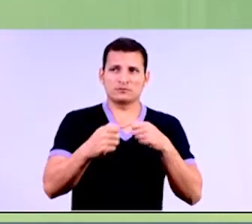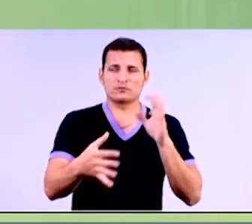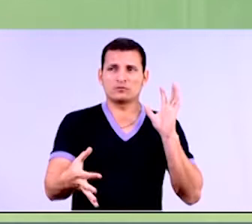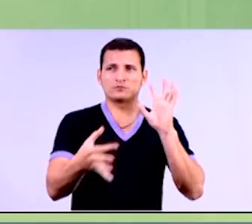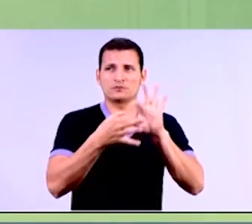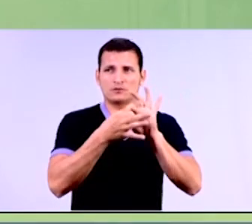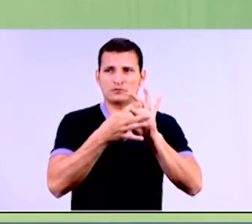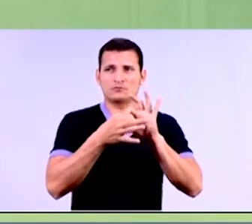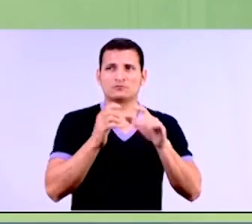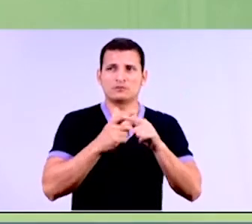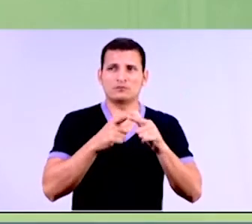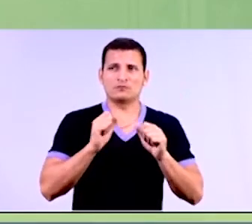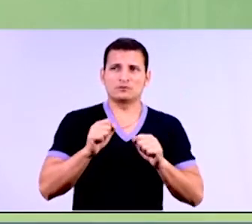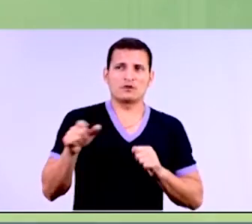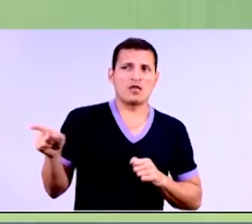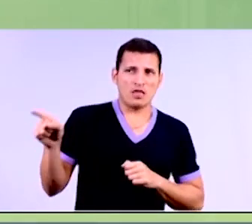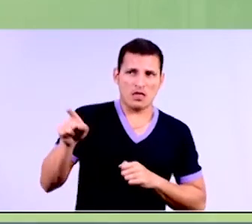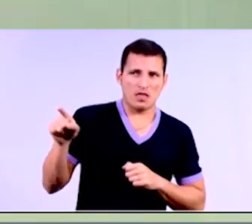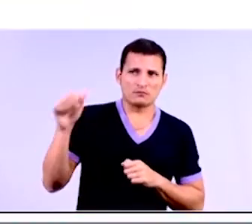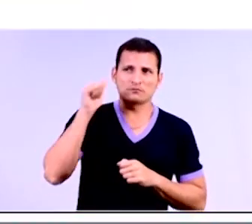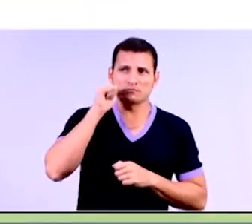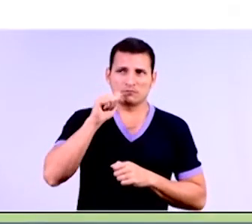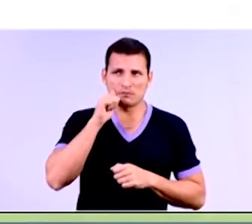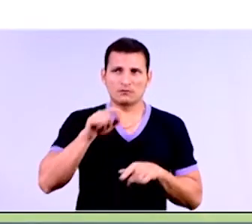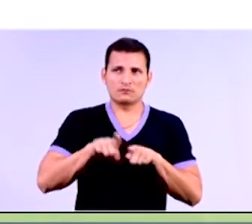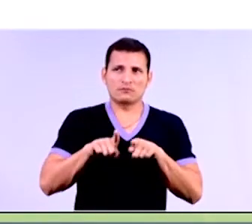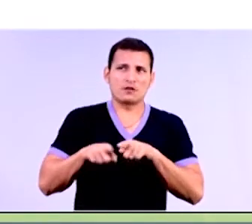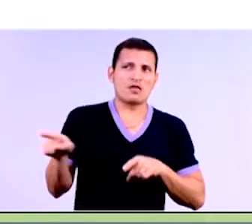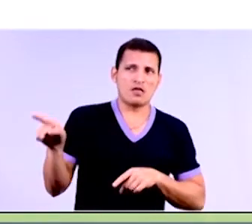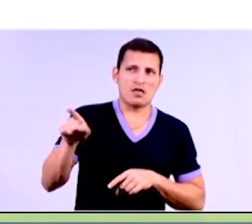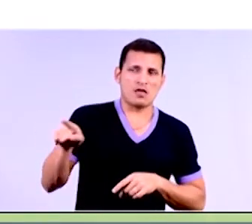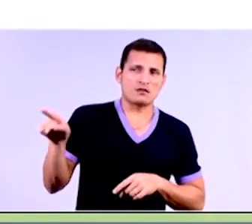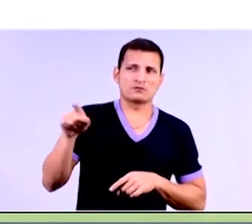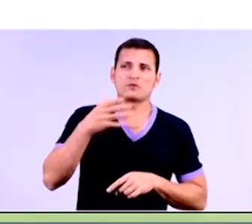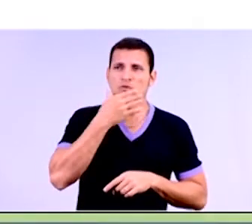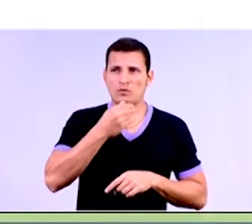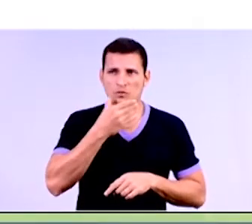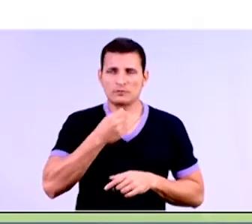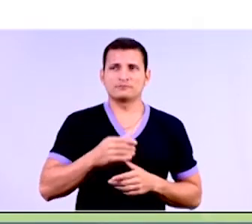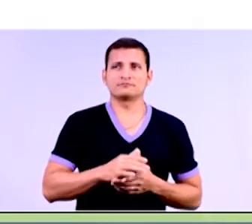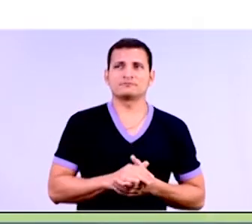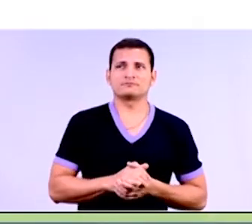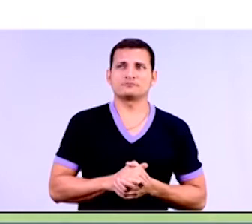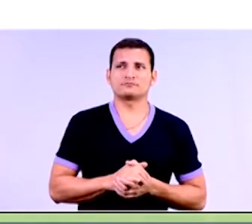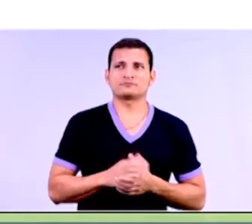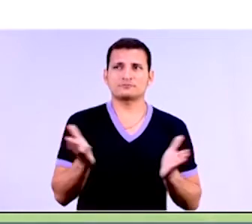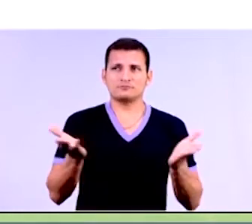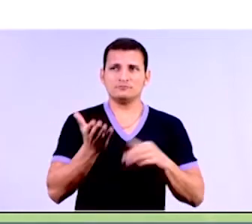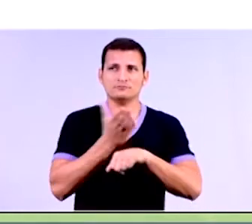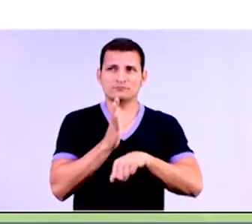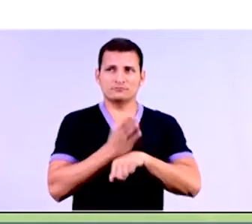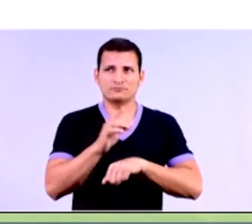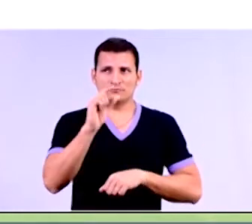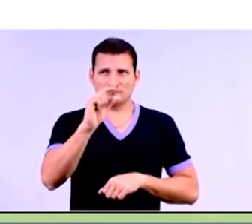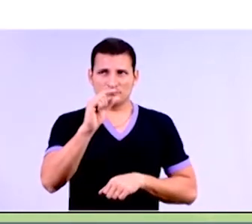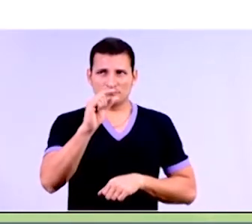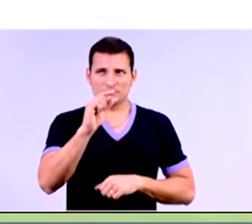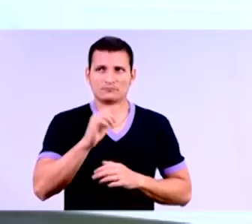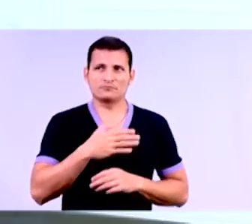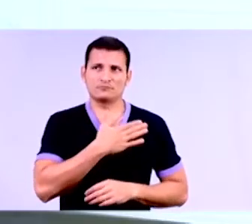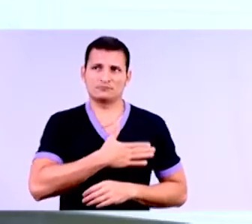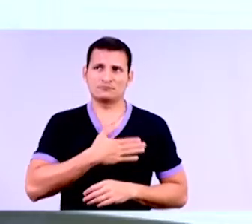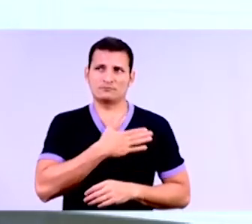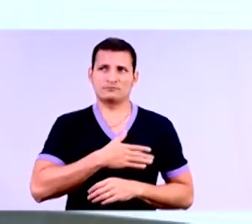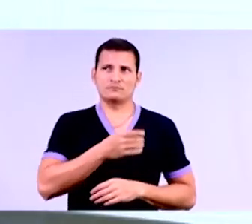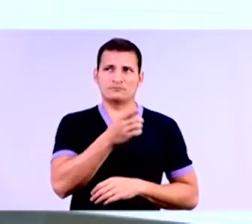ser eles como pode ser também elas. Bem, a gente vai praticar um pouquinho agora. Então, eu gostaria que